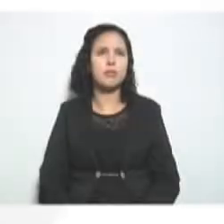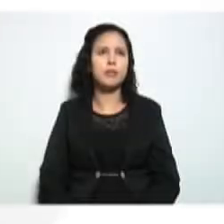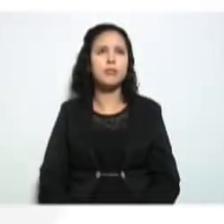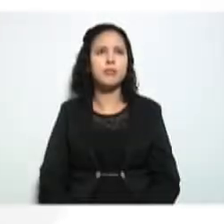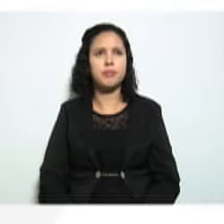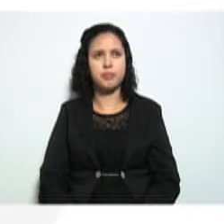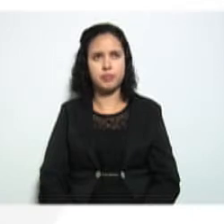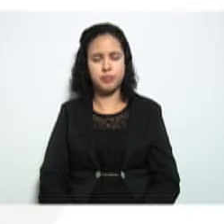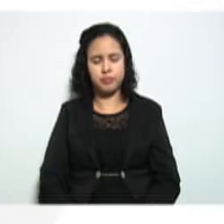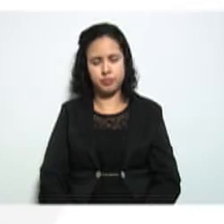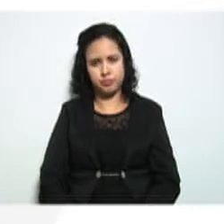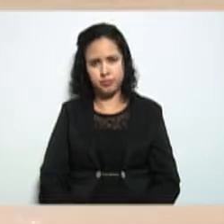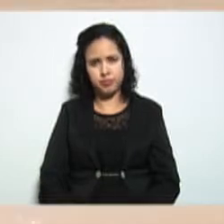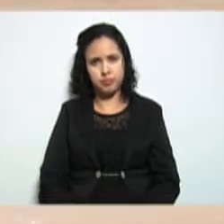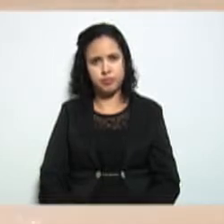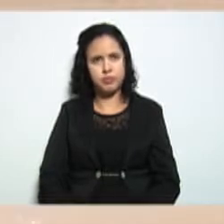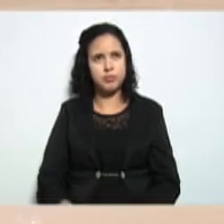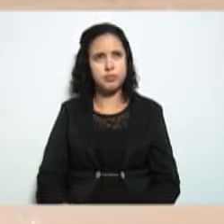Consumo.